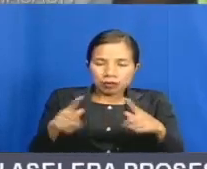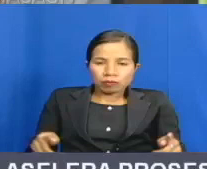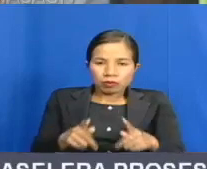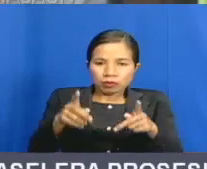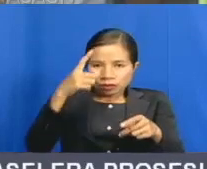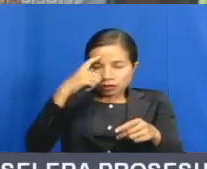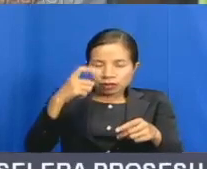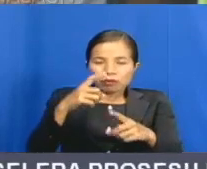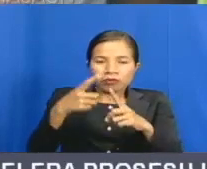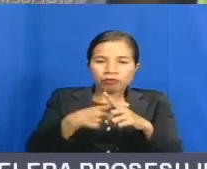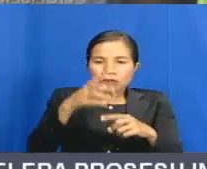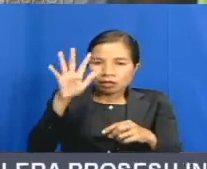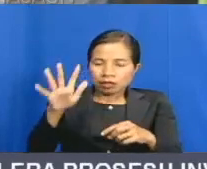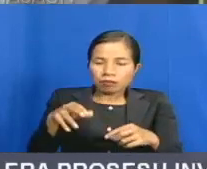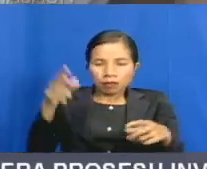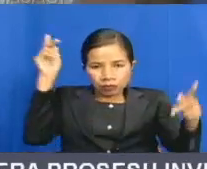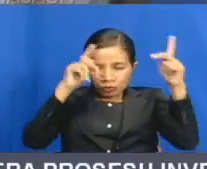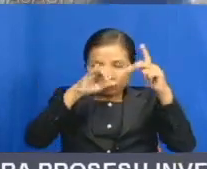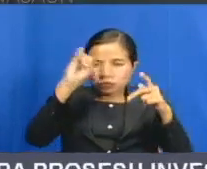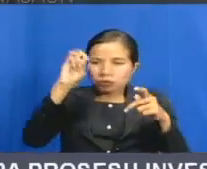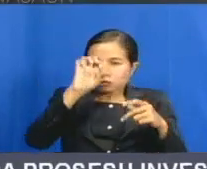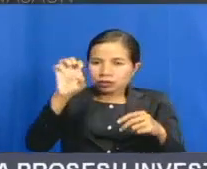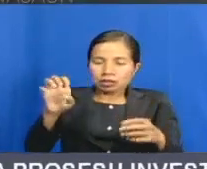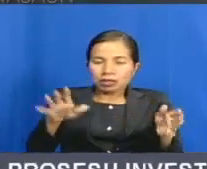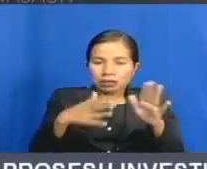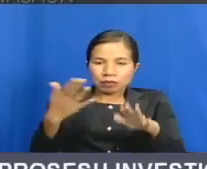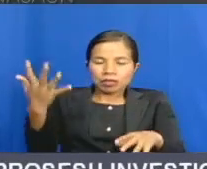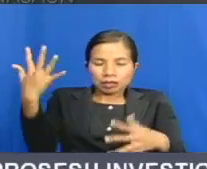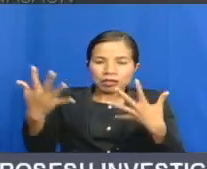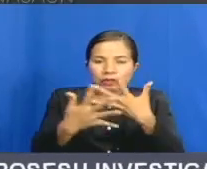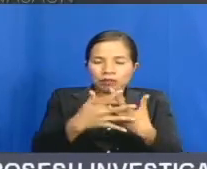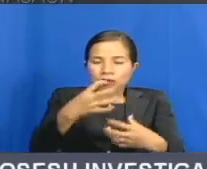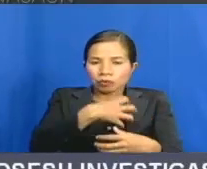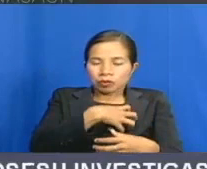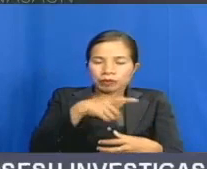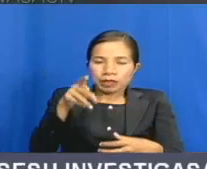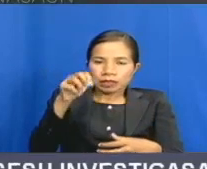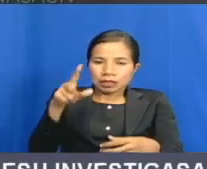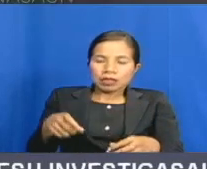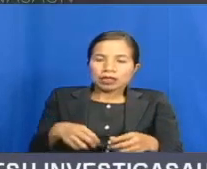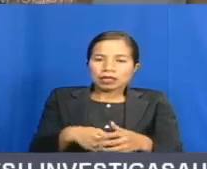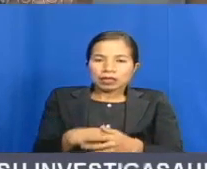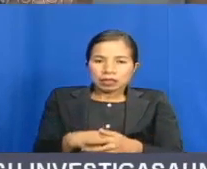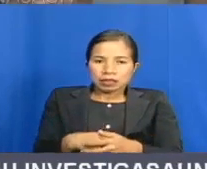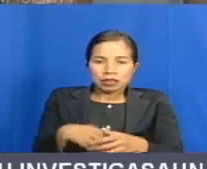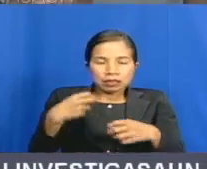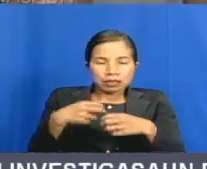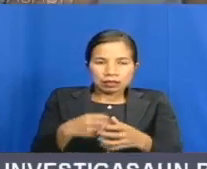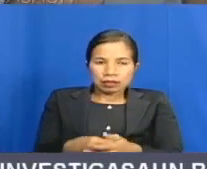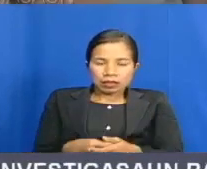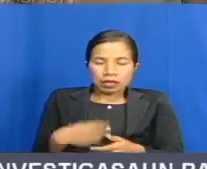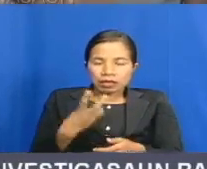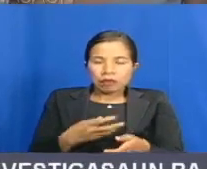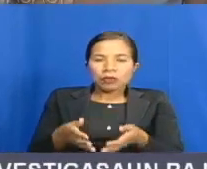Tamba quase fulan libona, caso José Bernardo Nyamate e a cela de detenção penitente Caicoli sai mistério. Ami Rússia, urgente